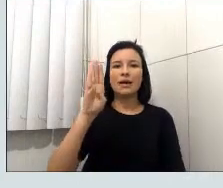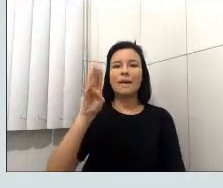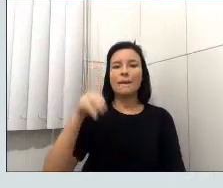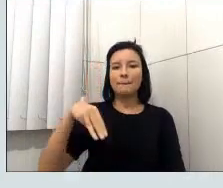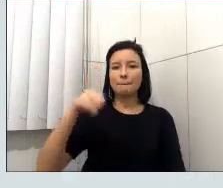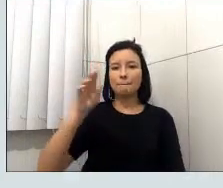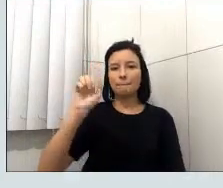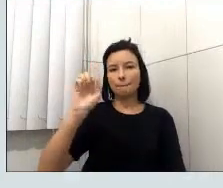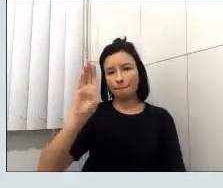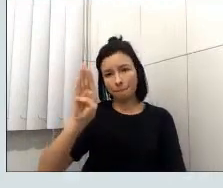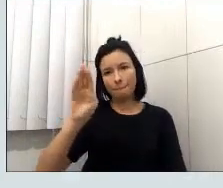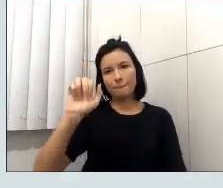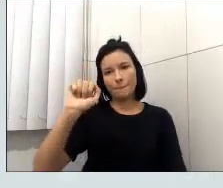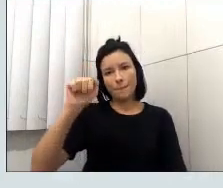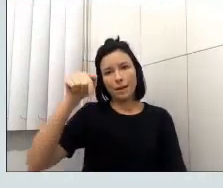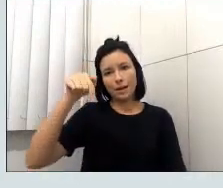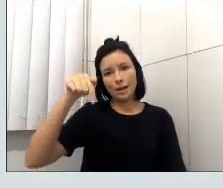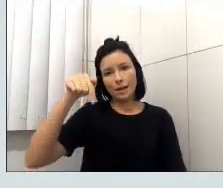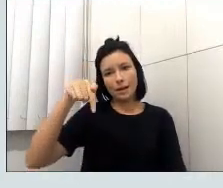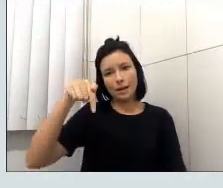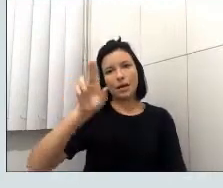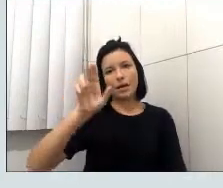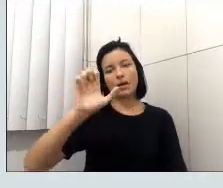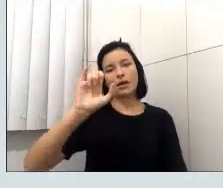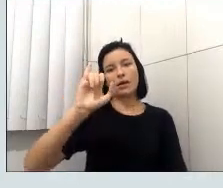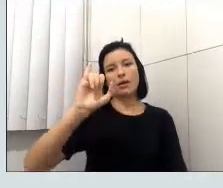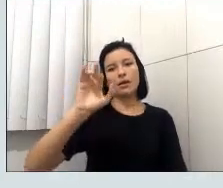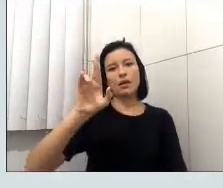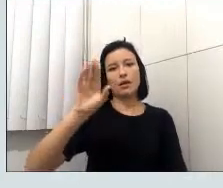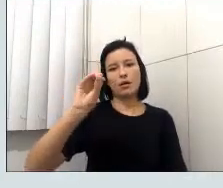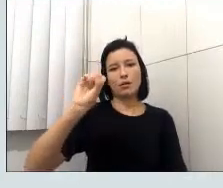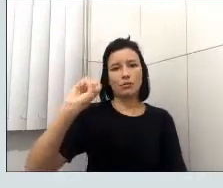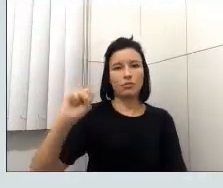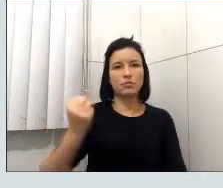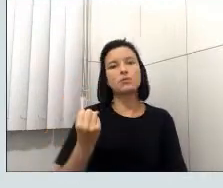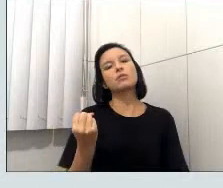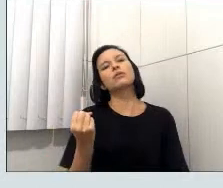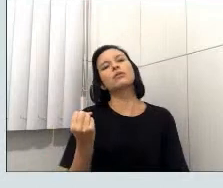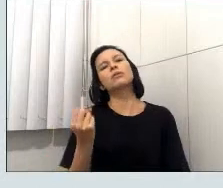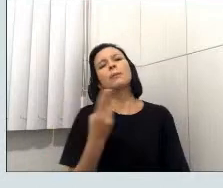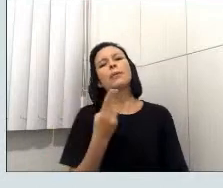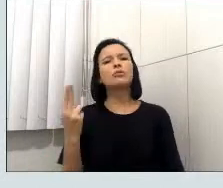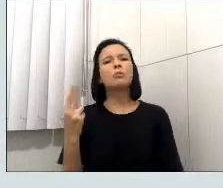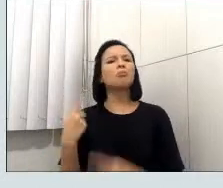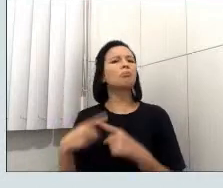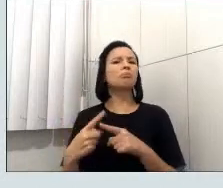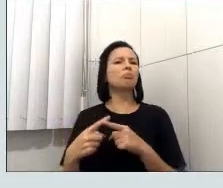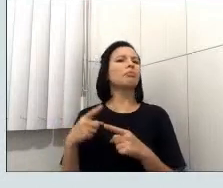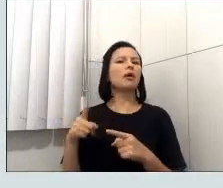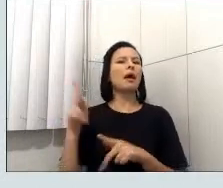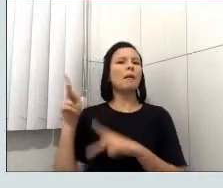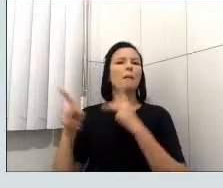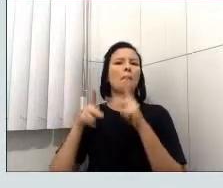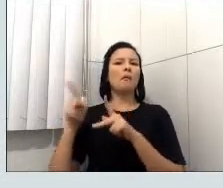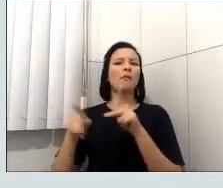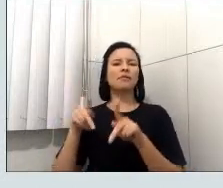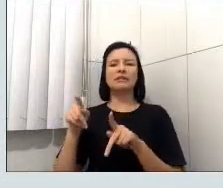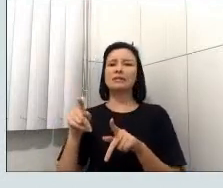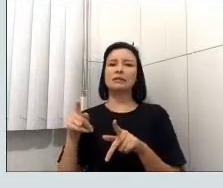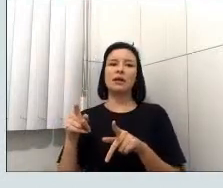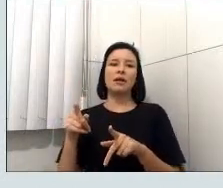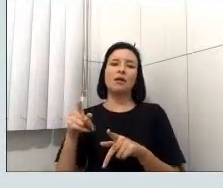mas que dá nome, né, aos sambaqueiros, mas eles eram caracterizados por serem povos seminômades. Eles